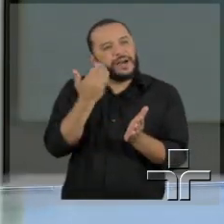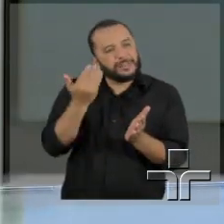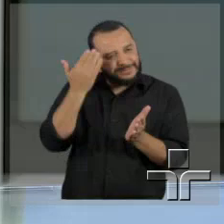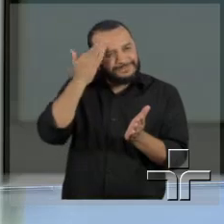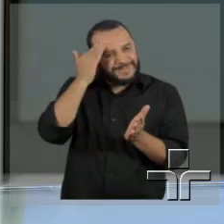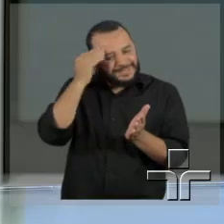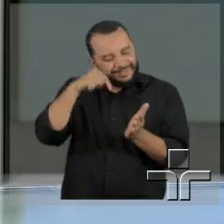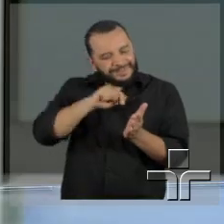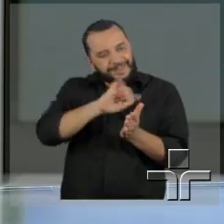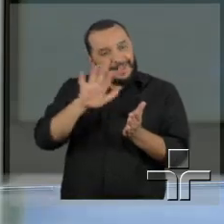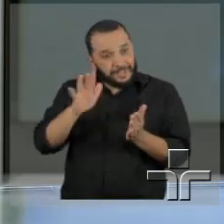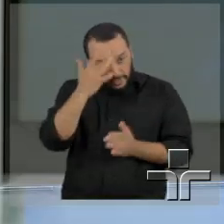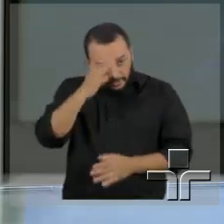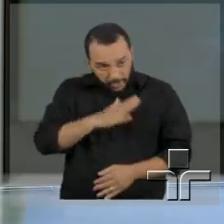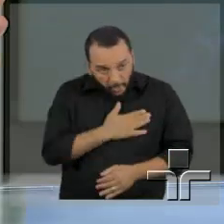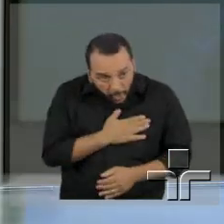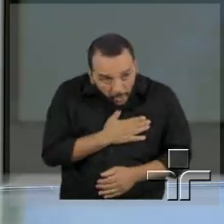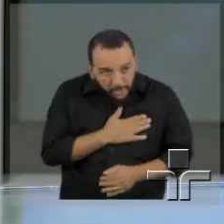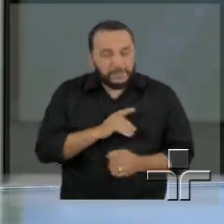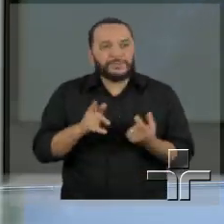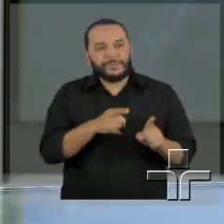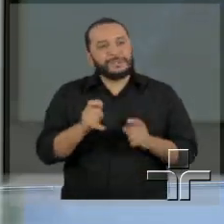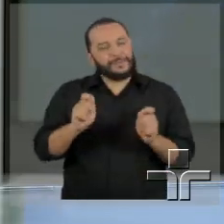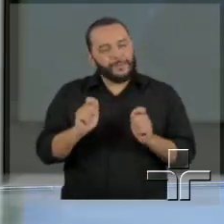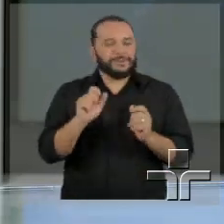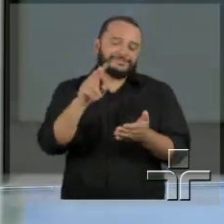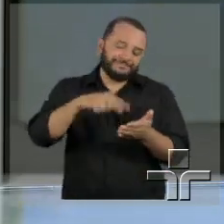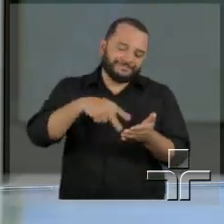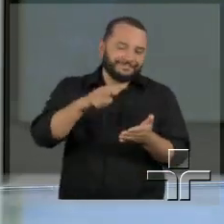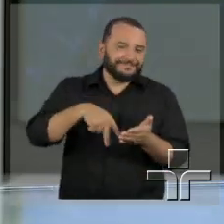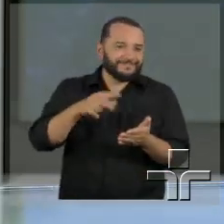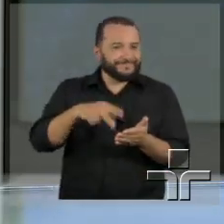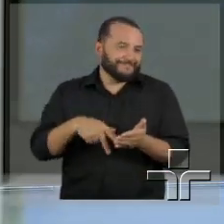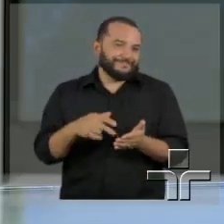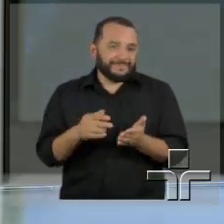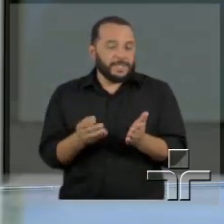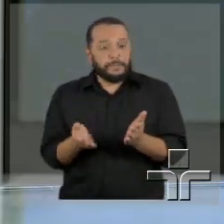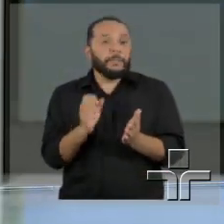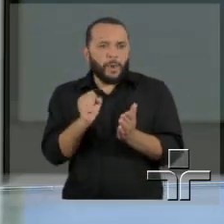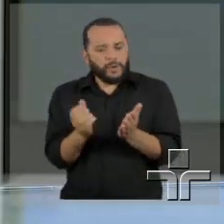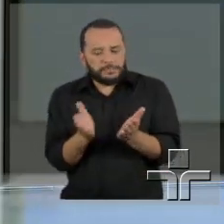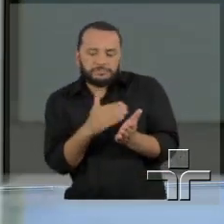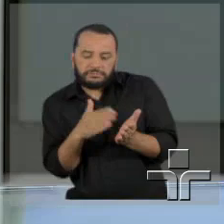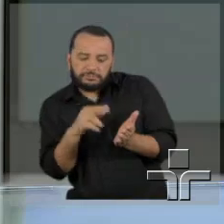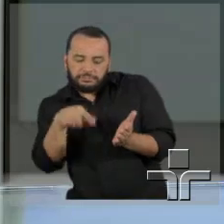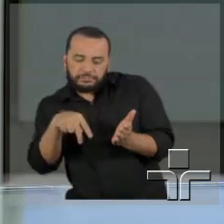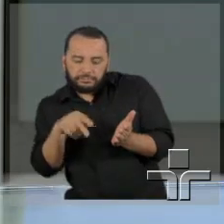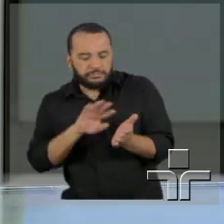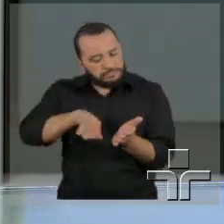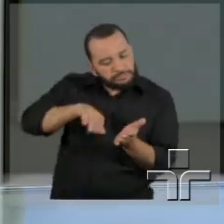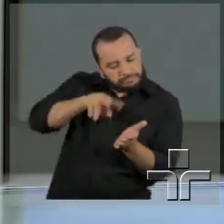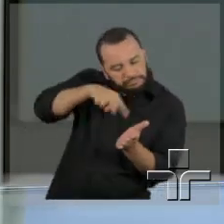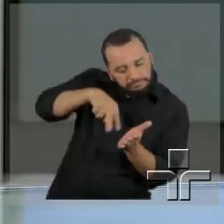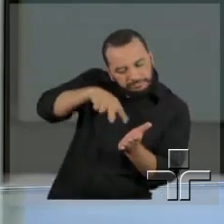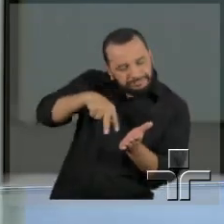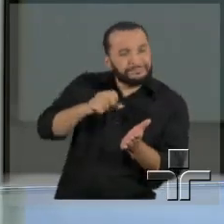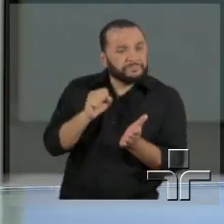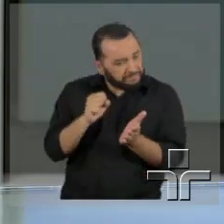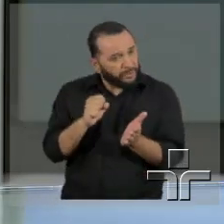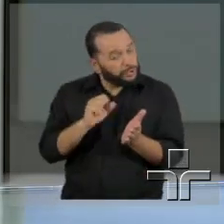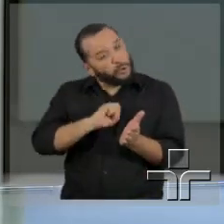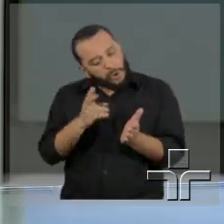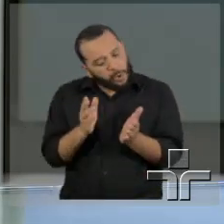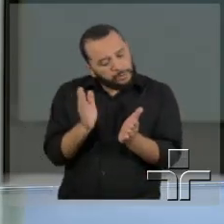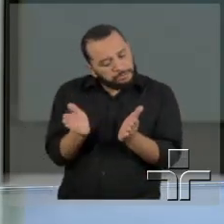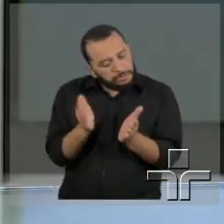de música é uma delícia. Você pode ler aleatoriamente ou ler na sequência. Lendo esse livro, você dificilmente vai ouvir música